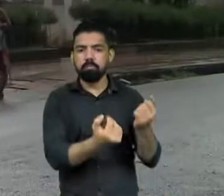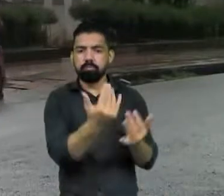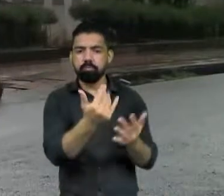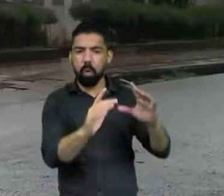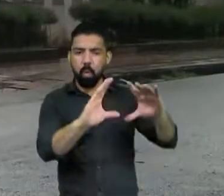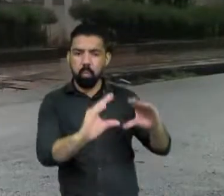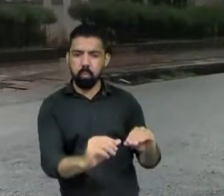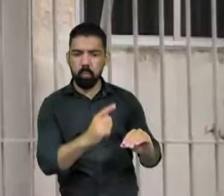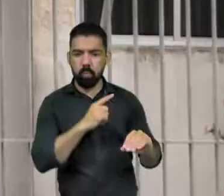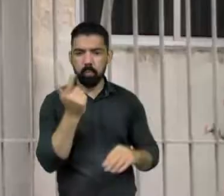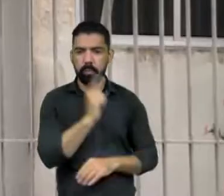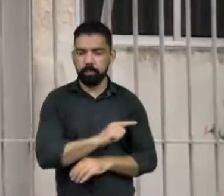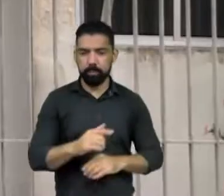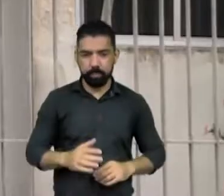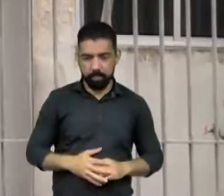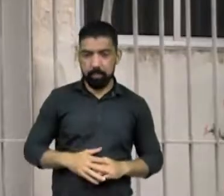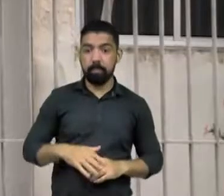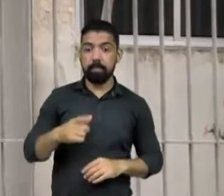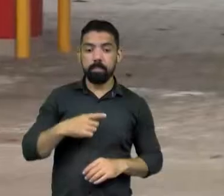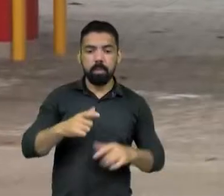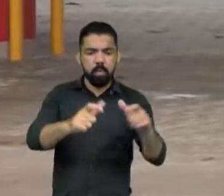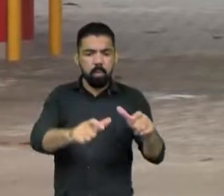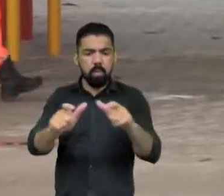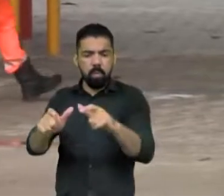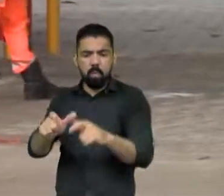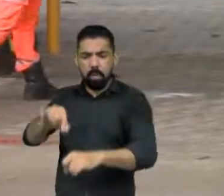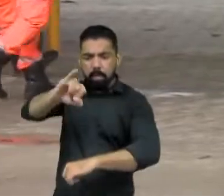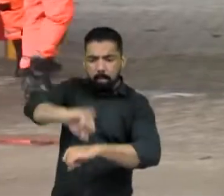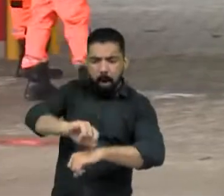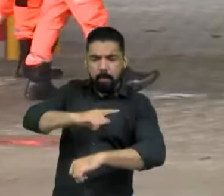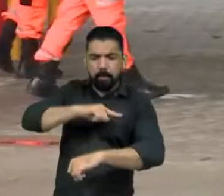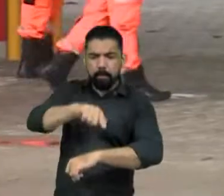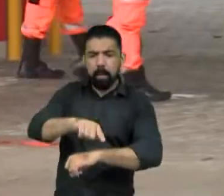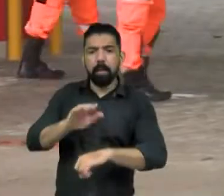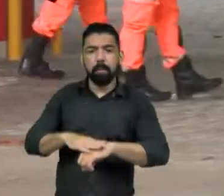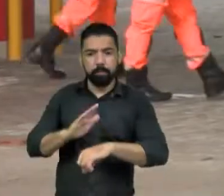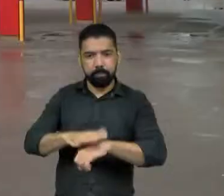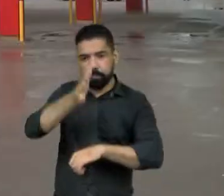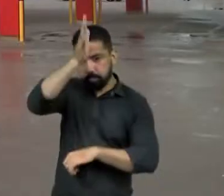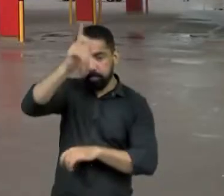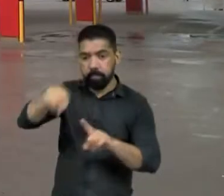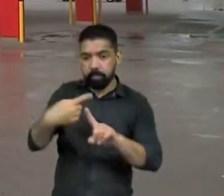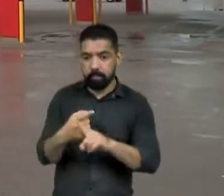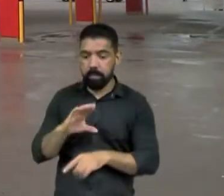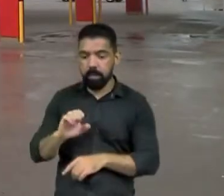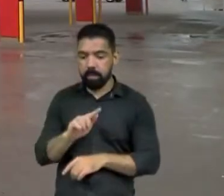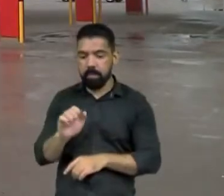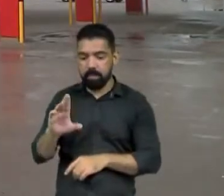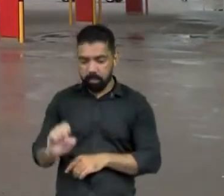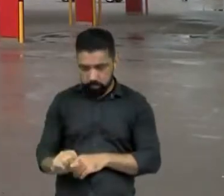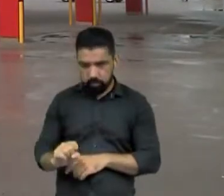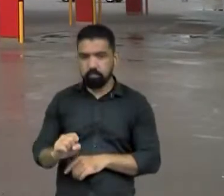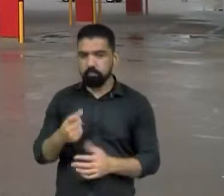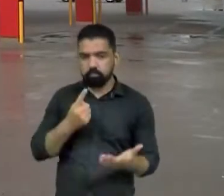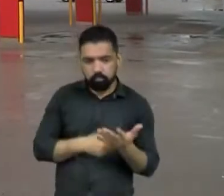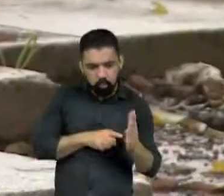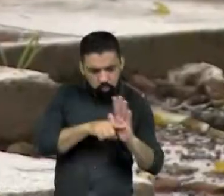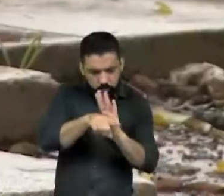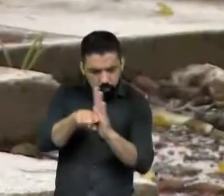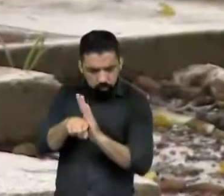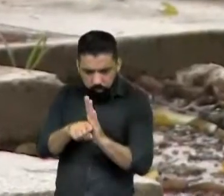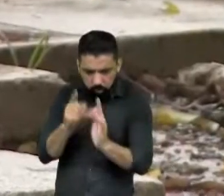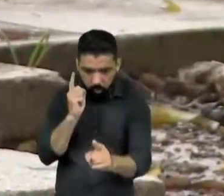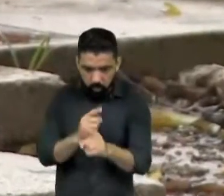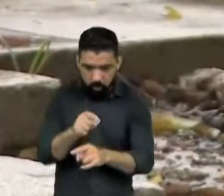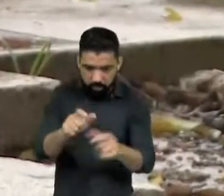os locais de instalação são feitas pela CAGES e pelo Corpo de Bombeiros, e somente atendendo a todas as exigências a área pode receber